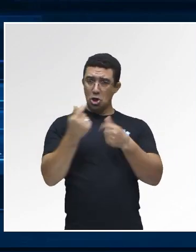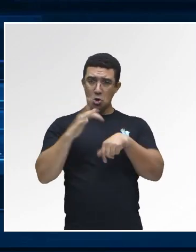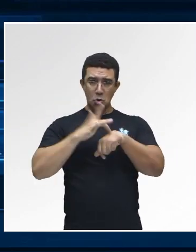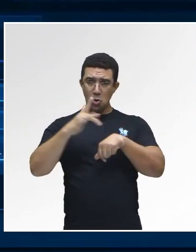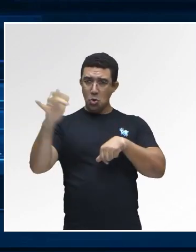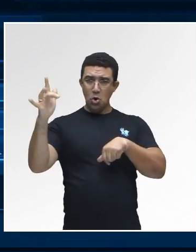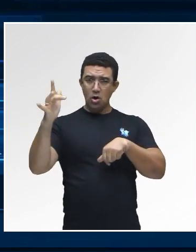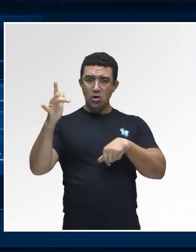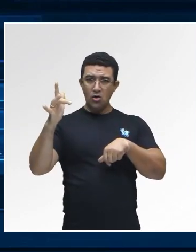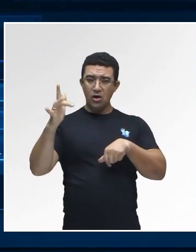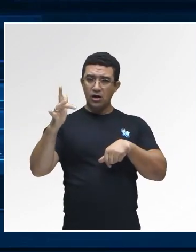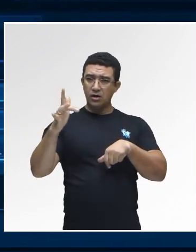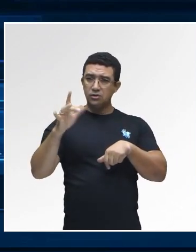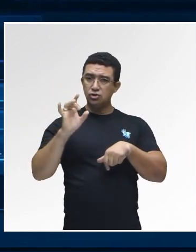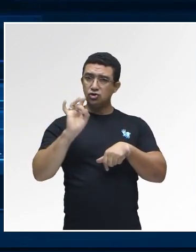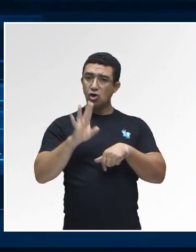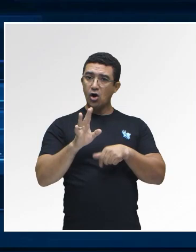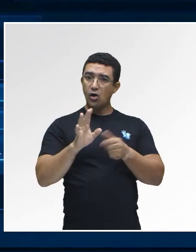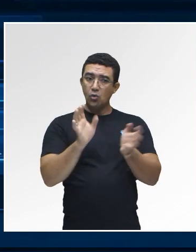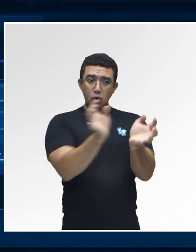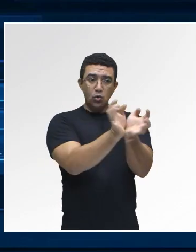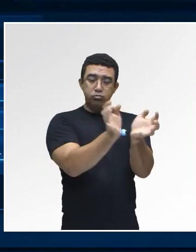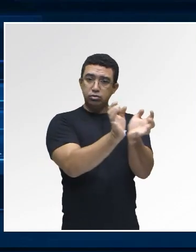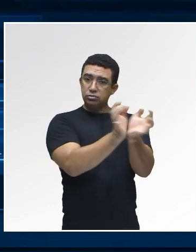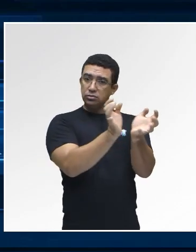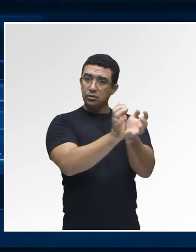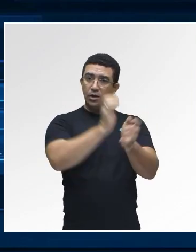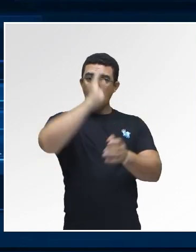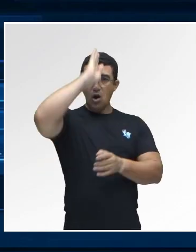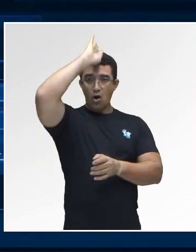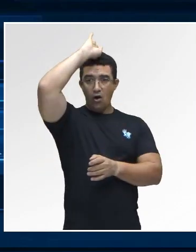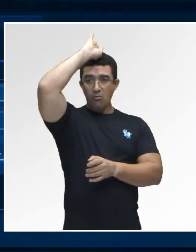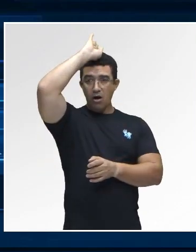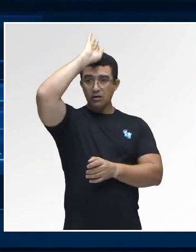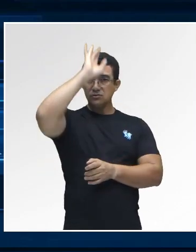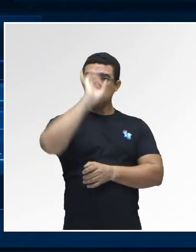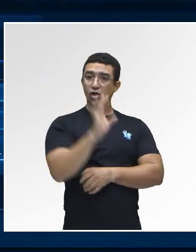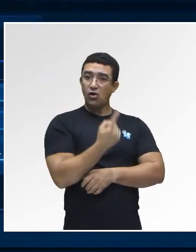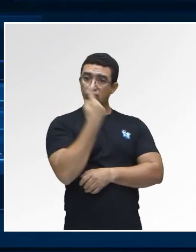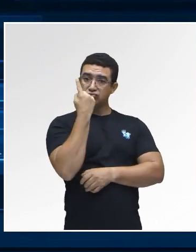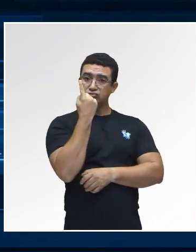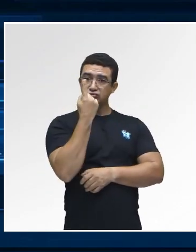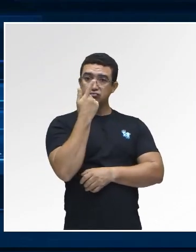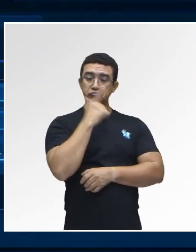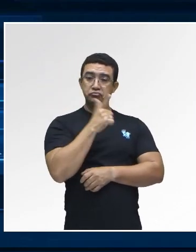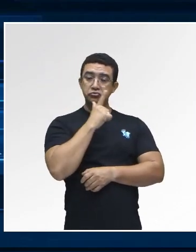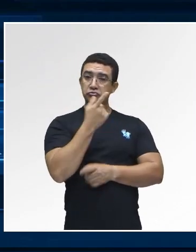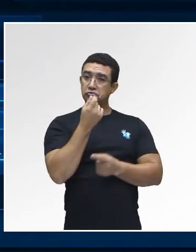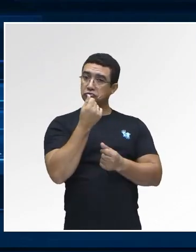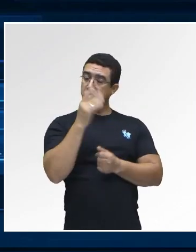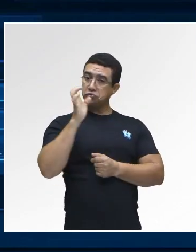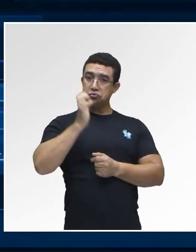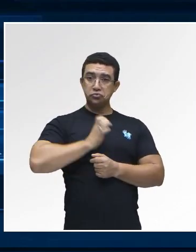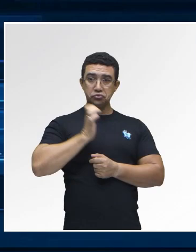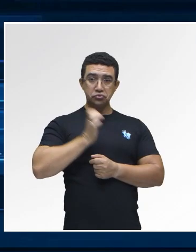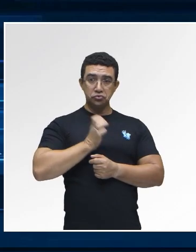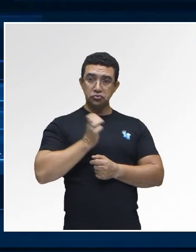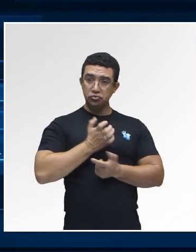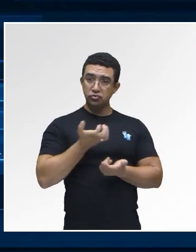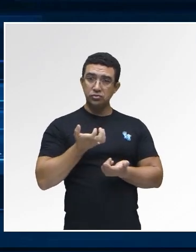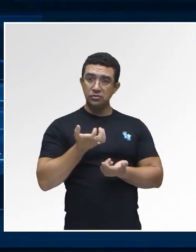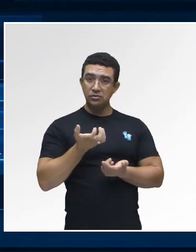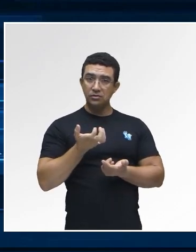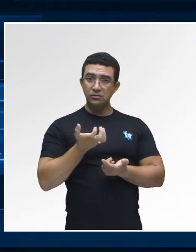vai me sobrecarregar, não é verdade? Então a mesma coisa aconteceu com os romanos. Eles conquistaram tantos territórios que chegou um momento